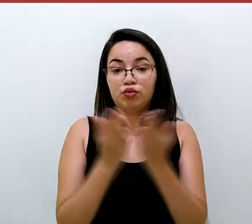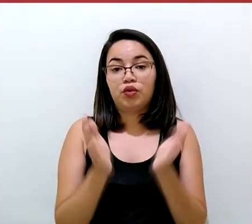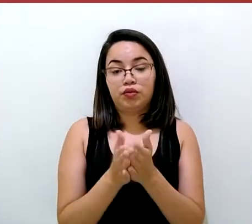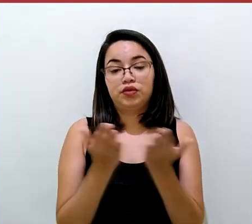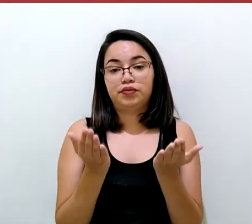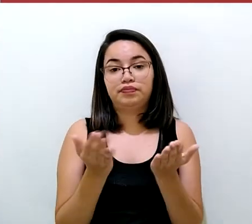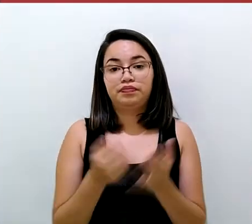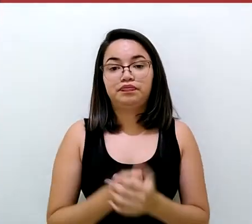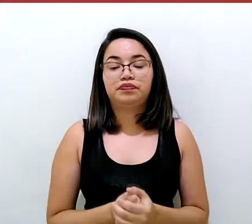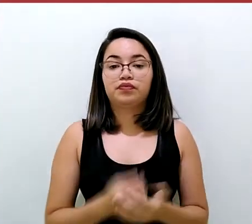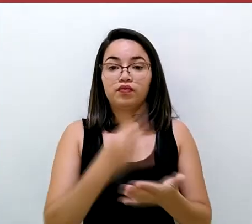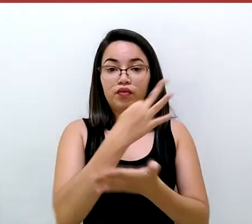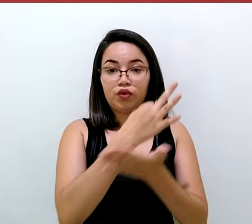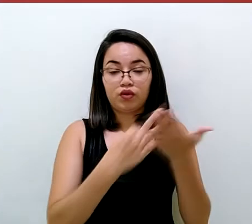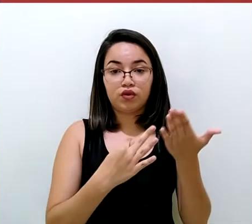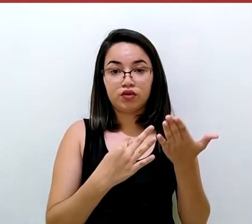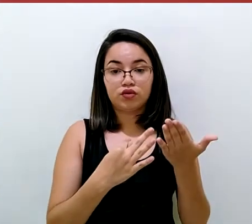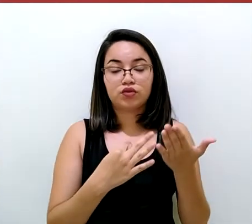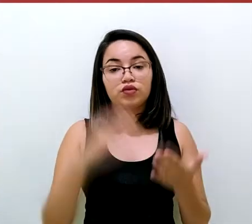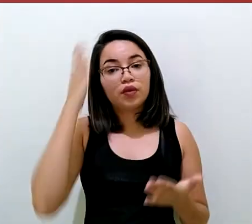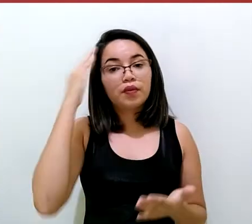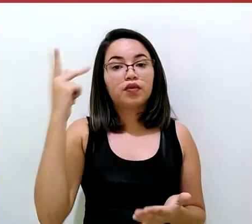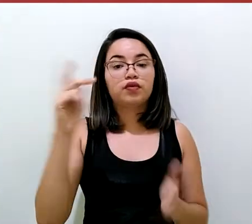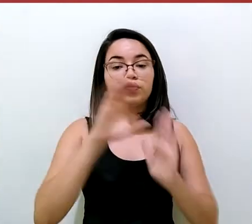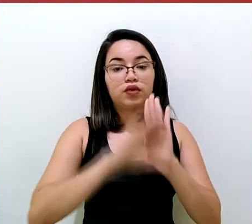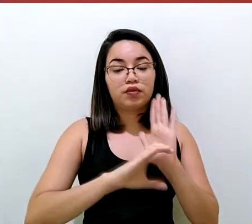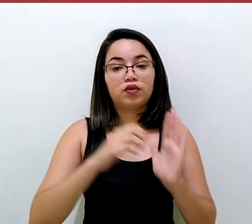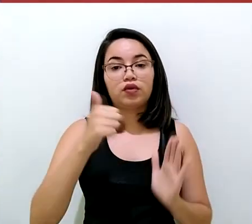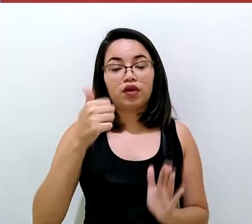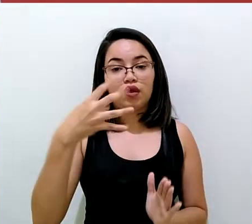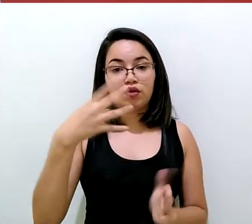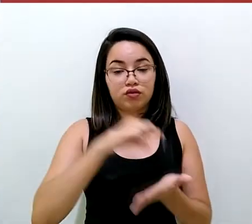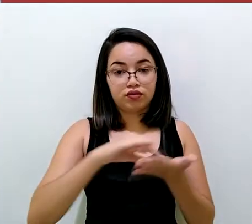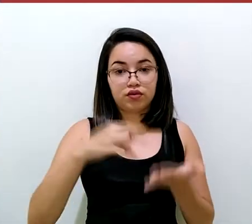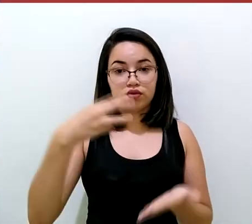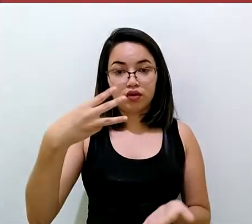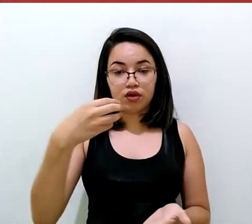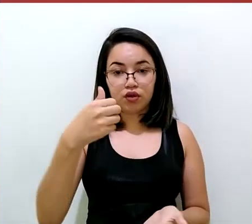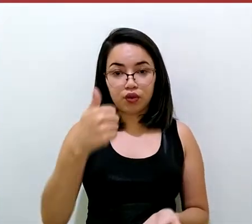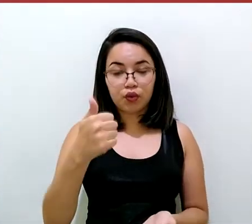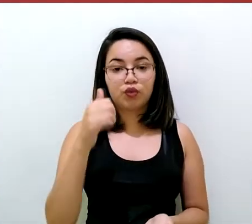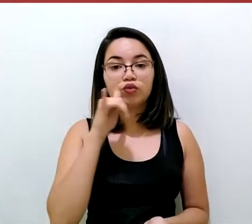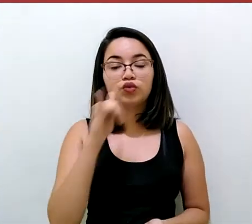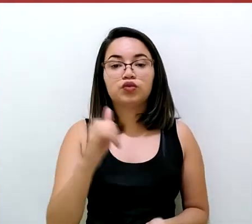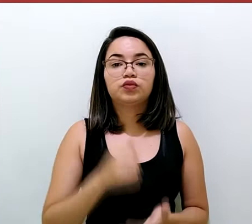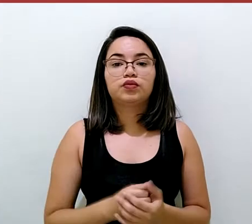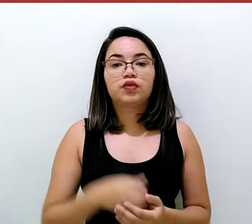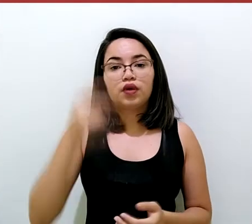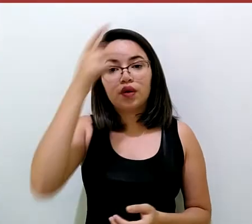menos favorecidos. O texto, em Provérbios 14, 31, diz